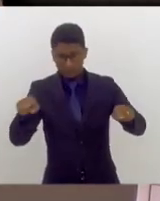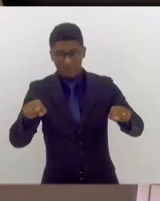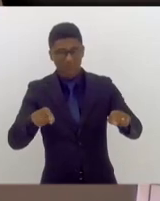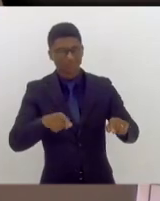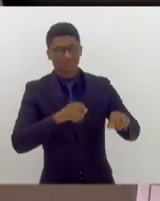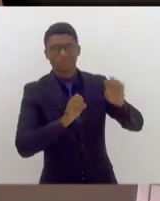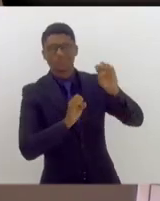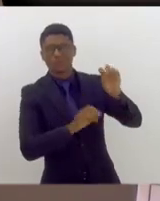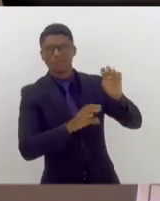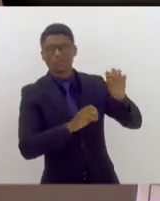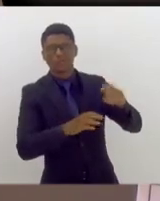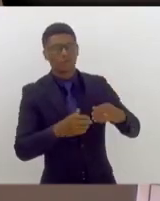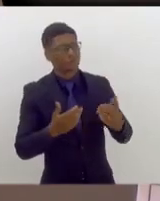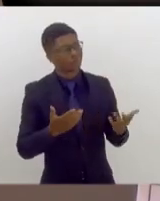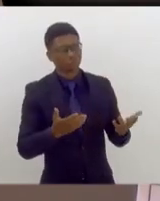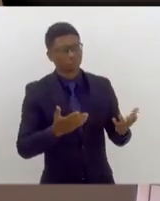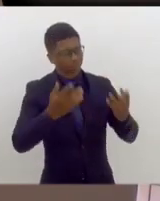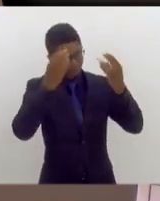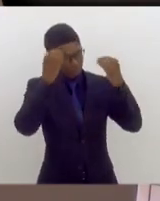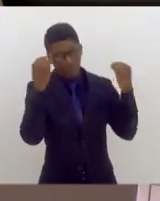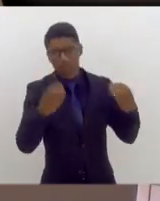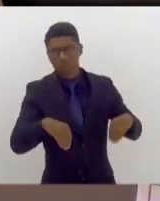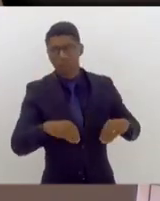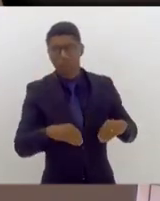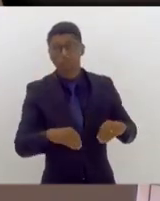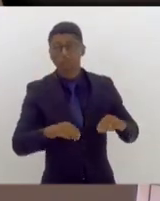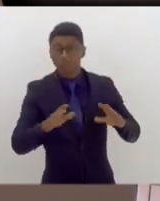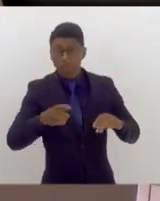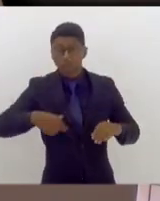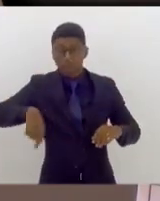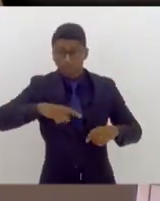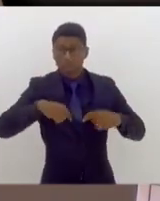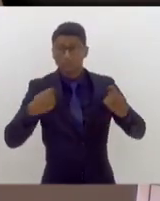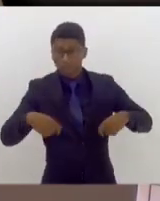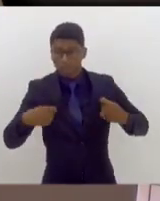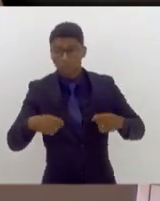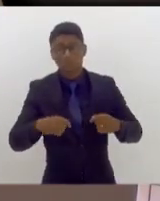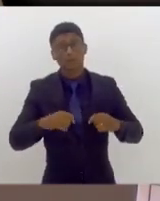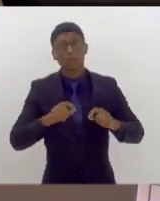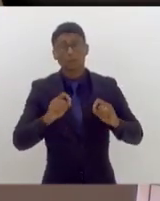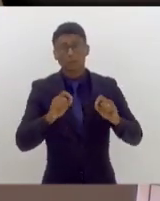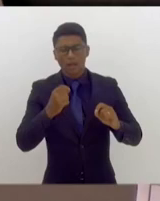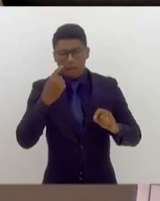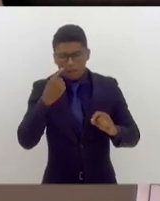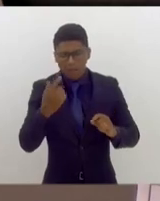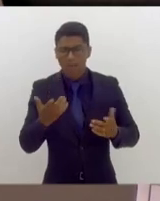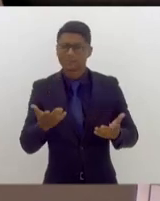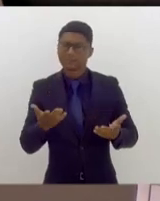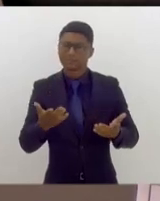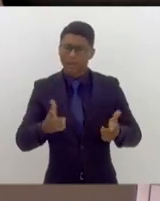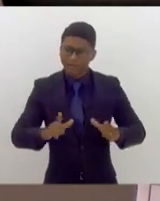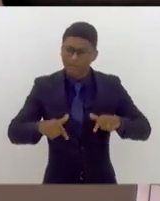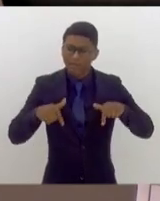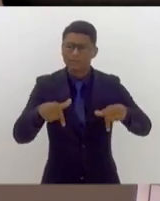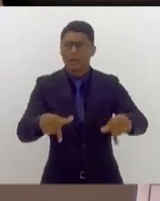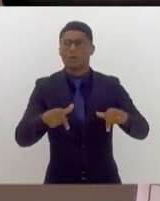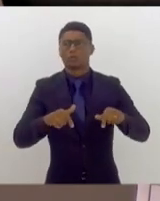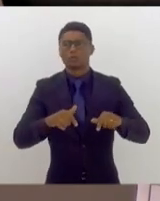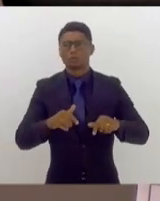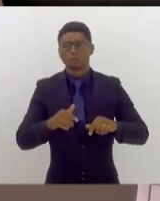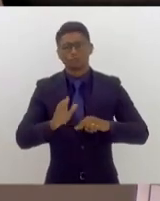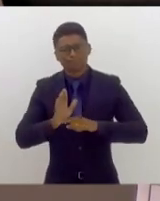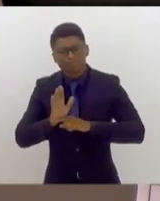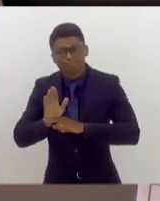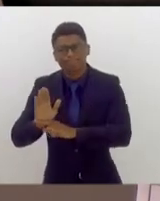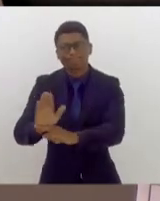também desalentados, mas é preciso encontrar um nome próprio para isso, para ações próprias também para